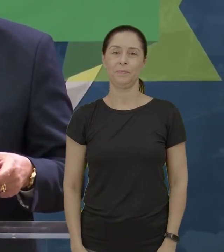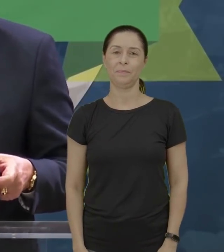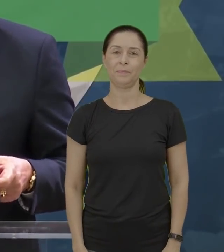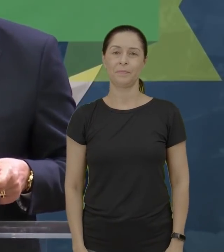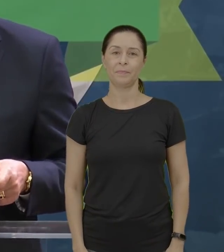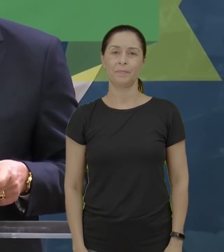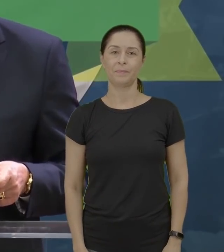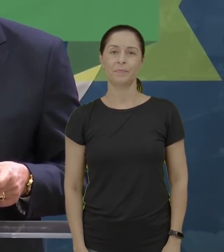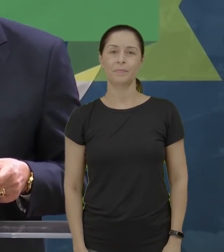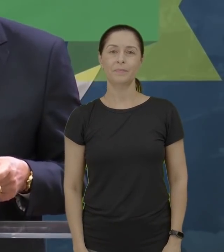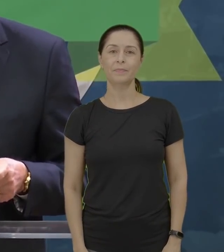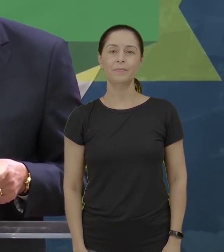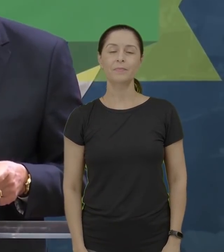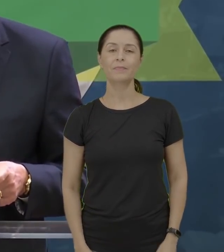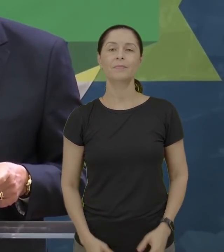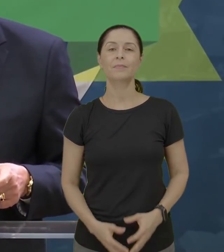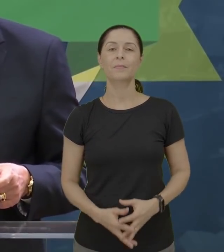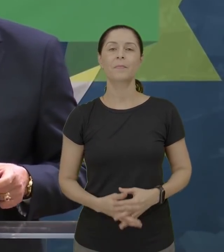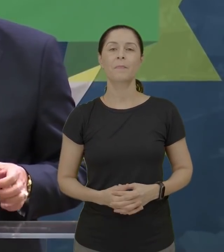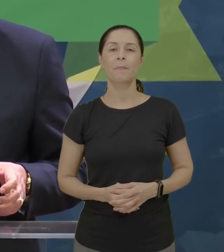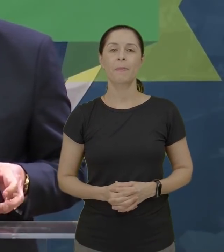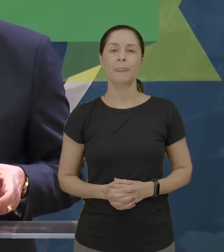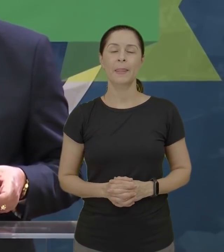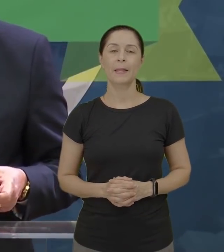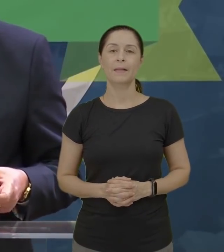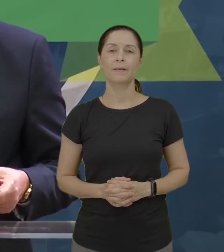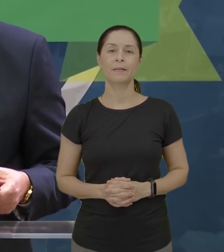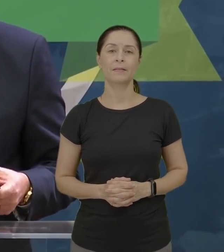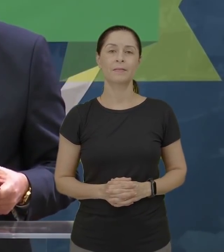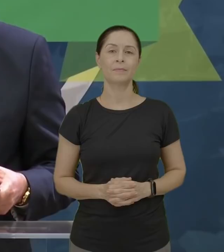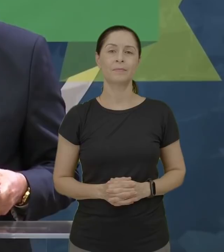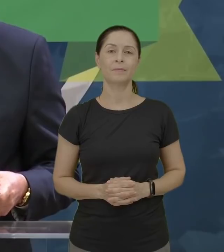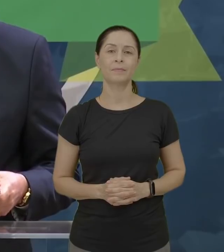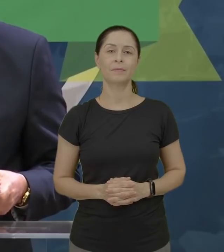Aqui tem uma expressão belíssima.